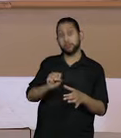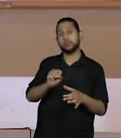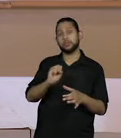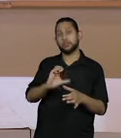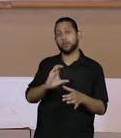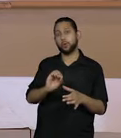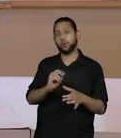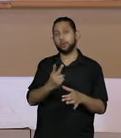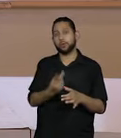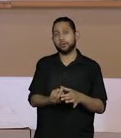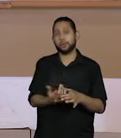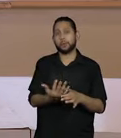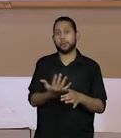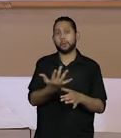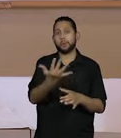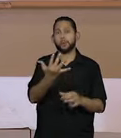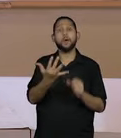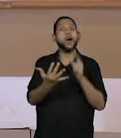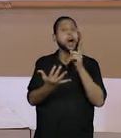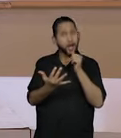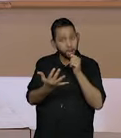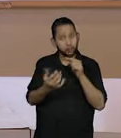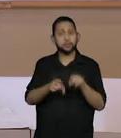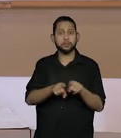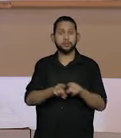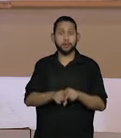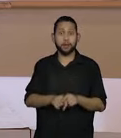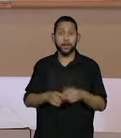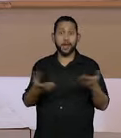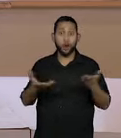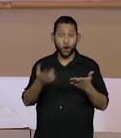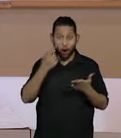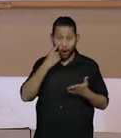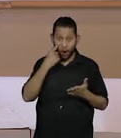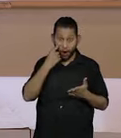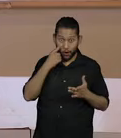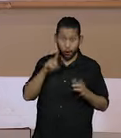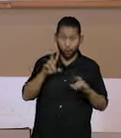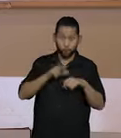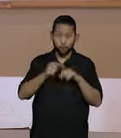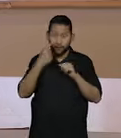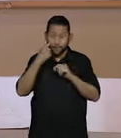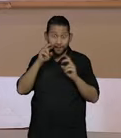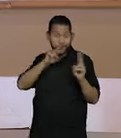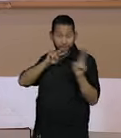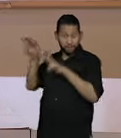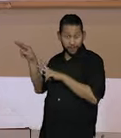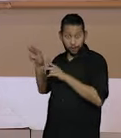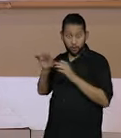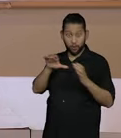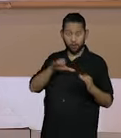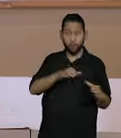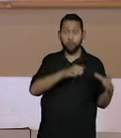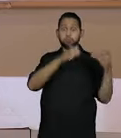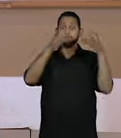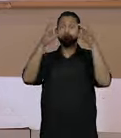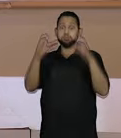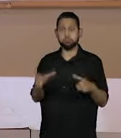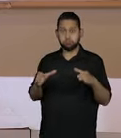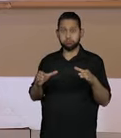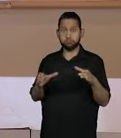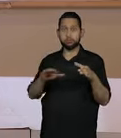água. No caso, agora, eu gostaria que vocês observassem como está o